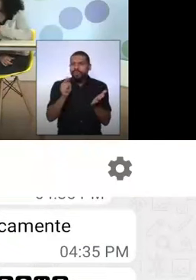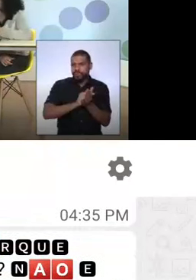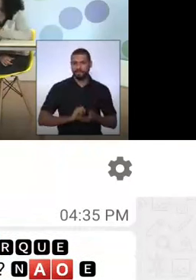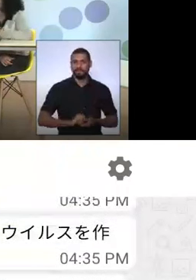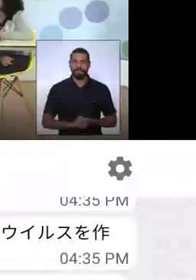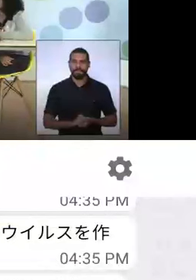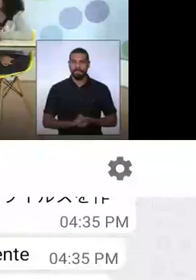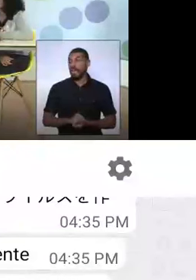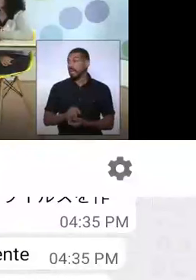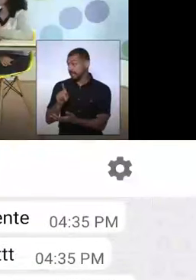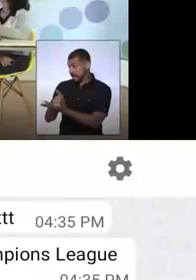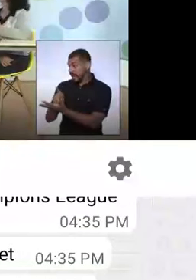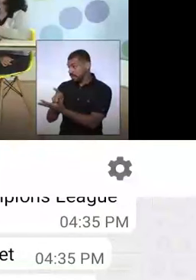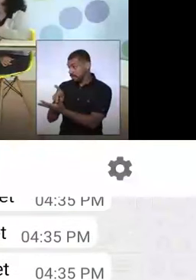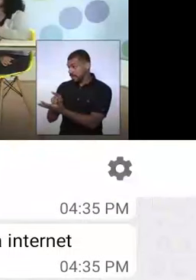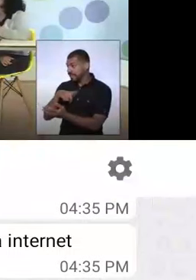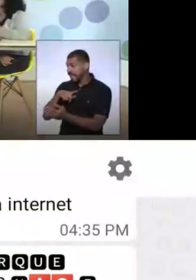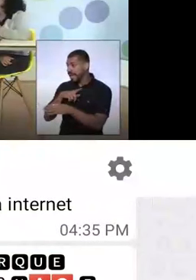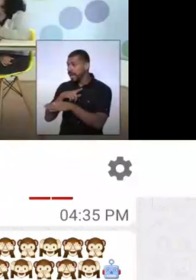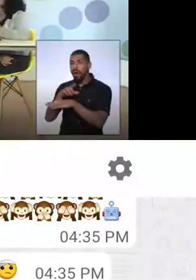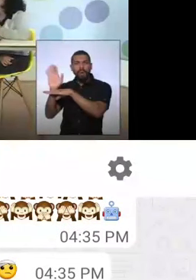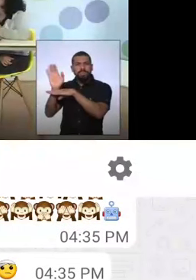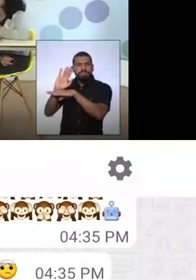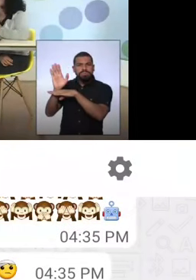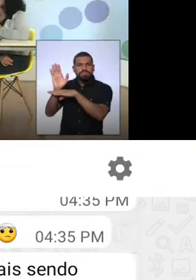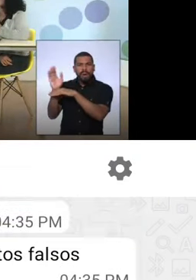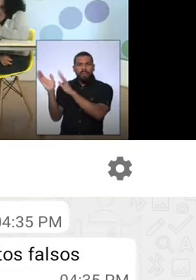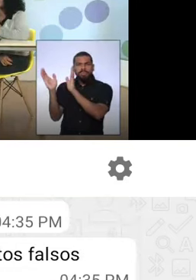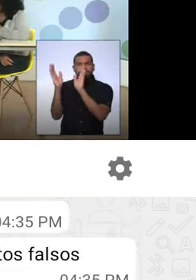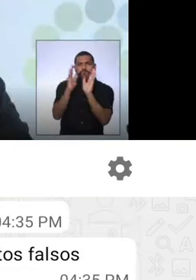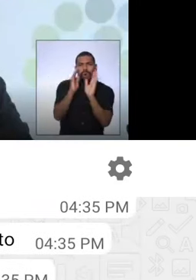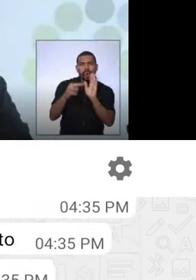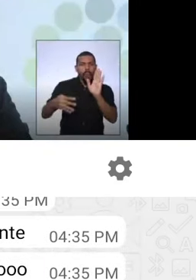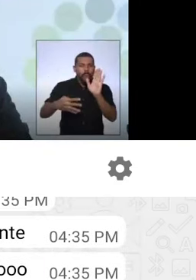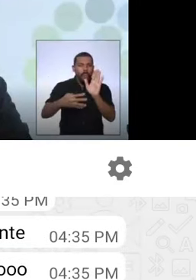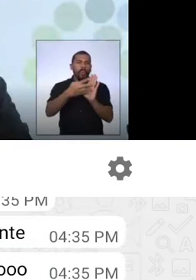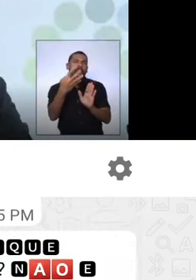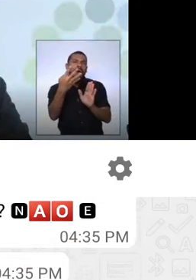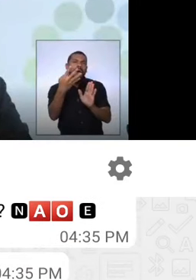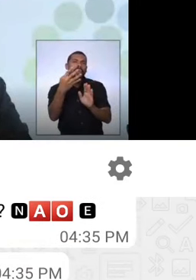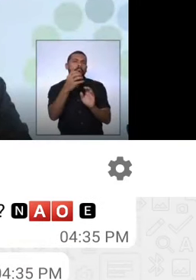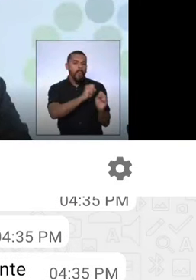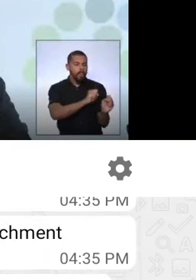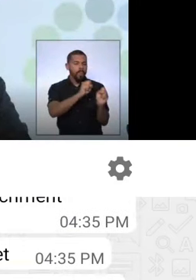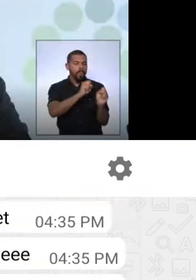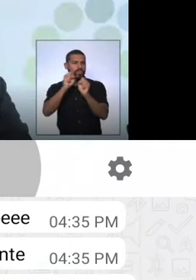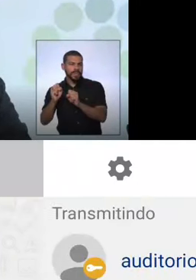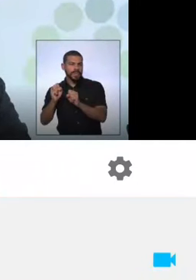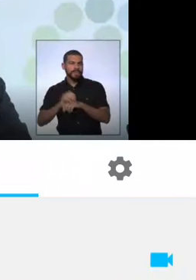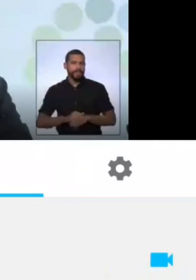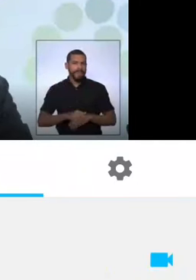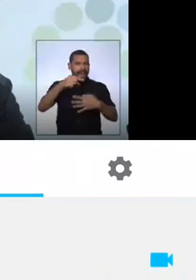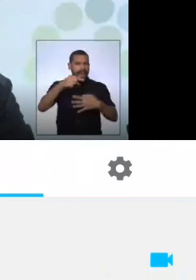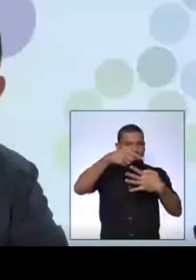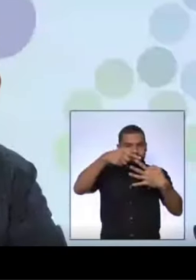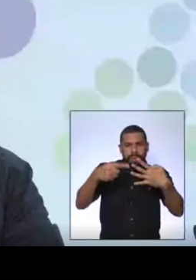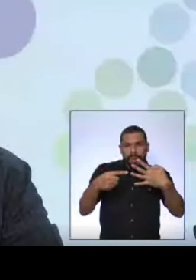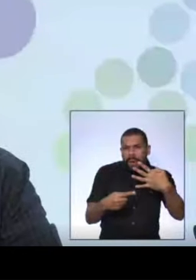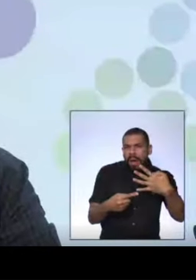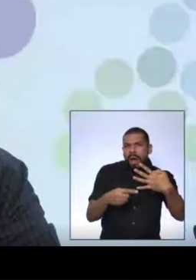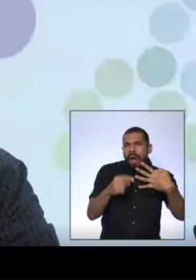Na realidade, existe um filme chamado O Quarto Poder. Neste filme, as pessoas podem conseguir em plataforma de